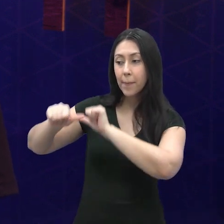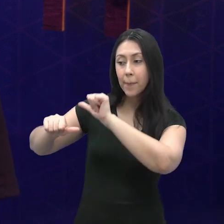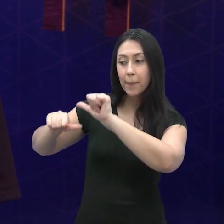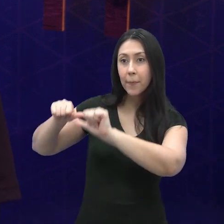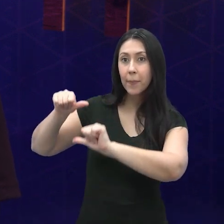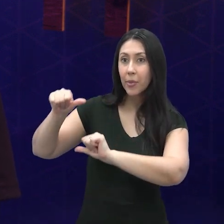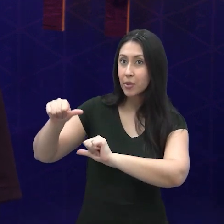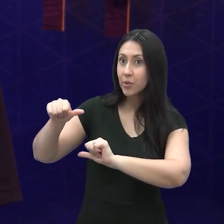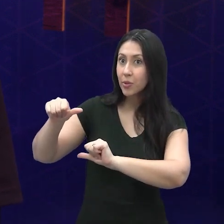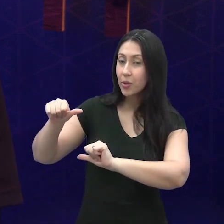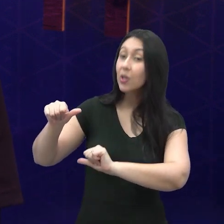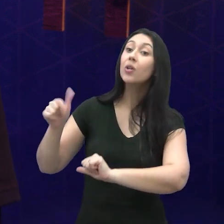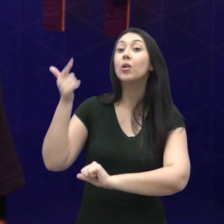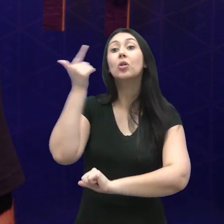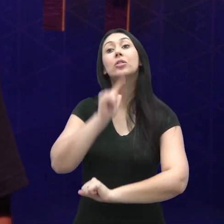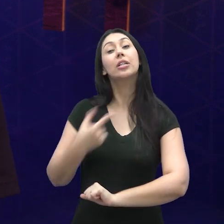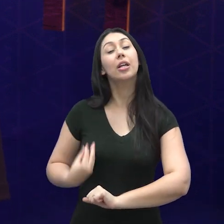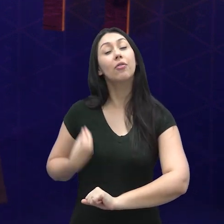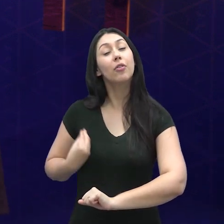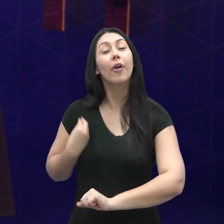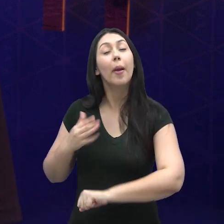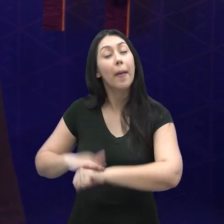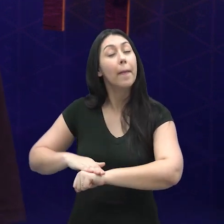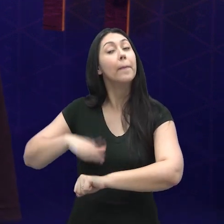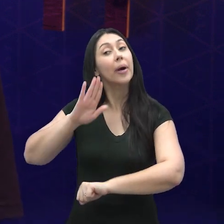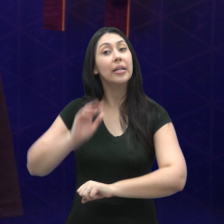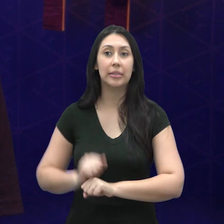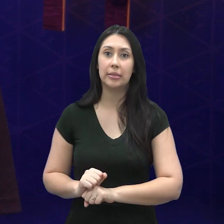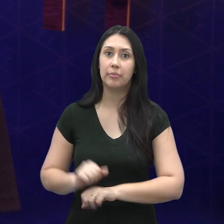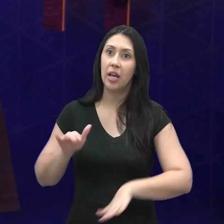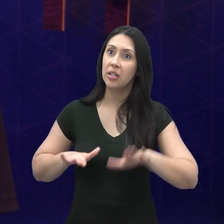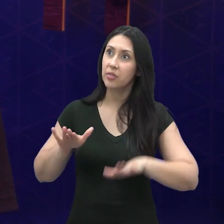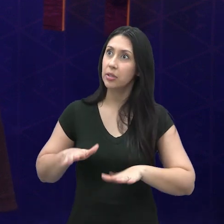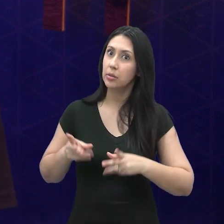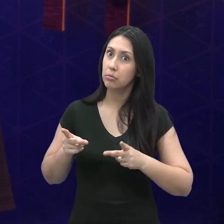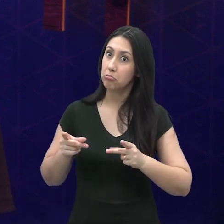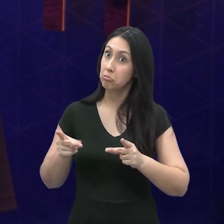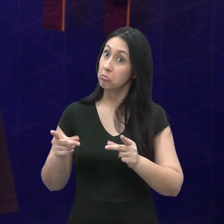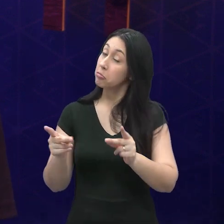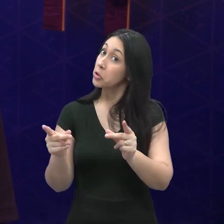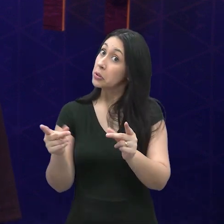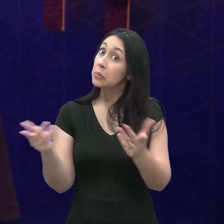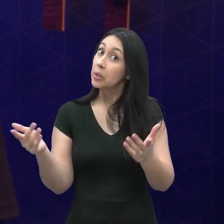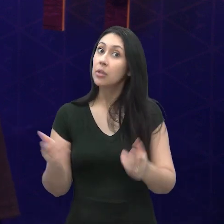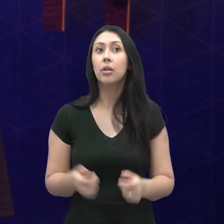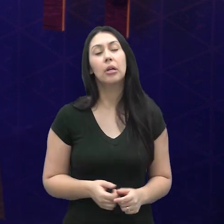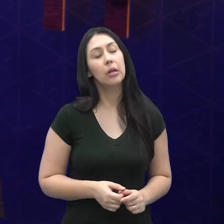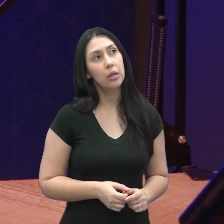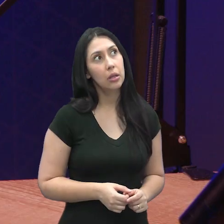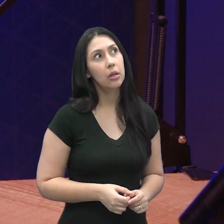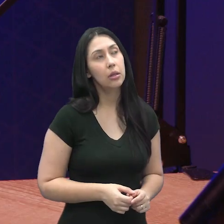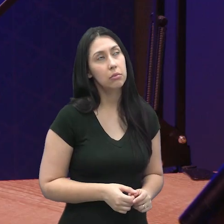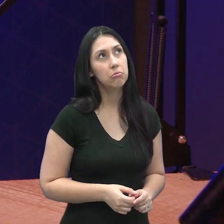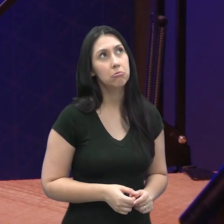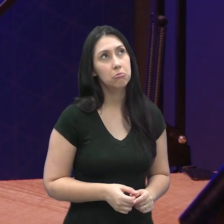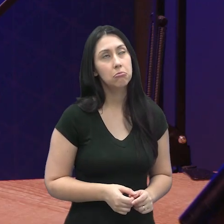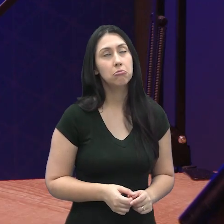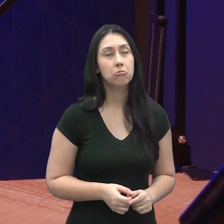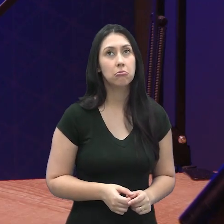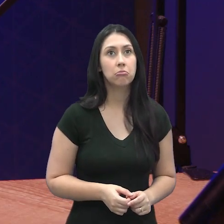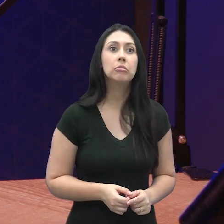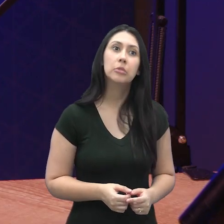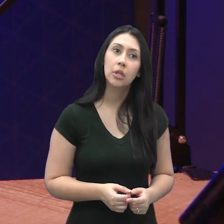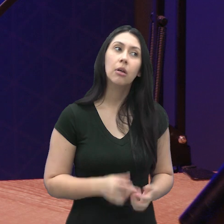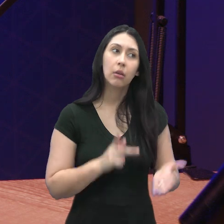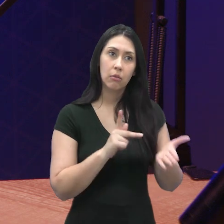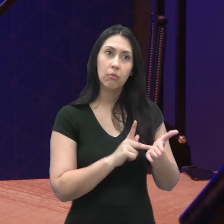genético lá, a gente conseguiria viver mais tempo. Talvez até para sempre. Não, isso é realmente, a gente não